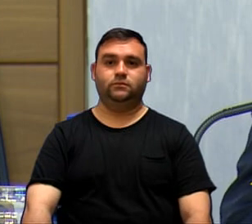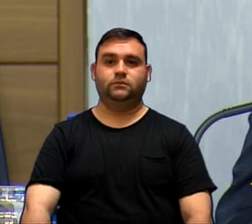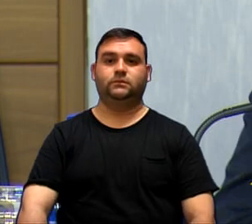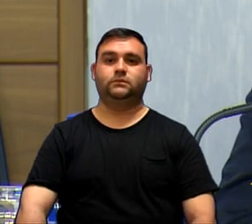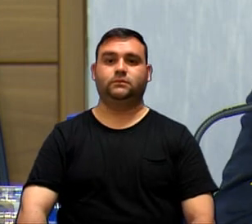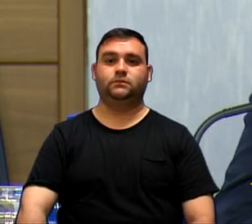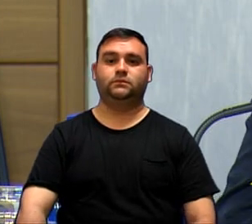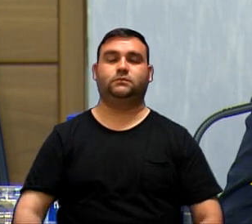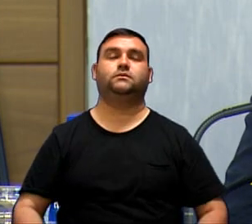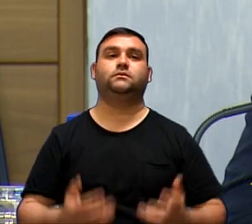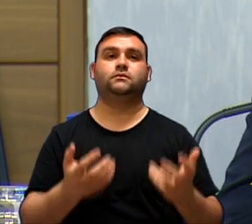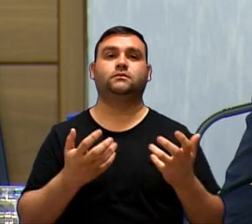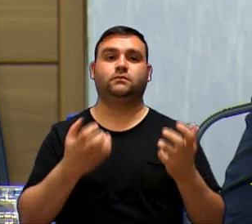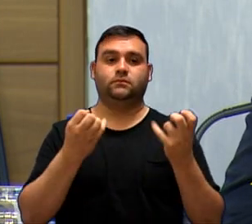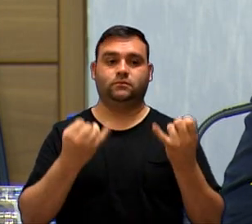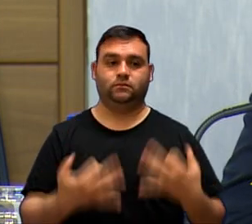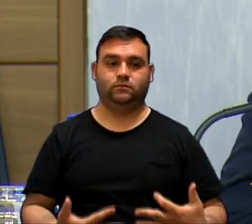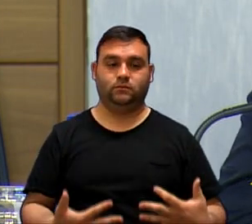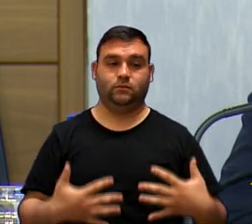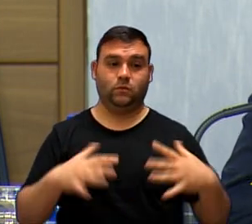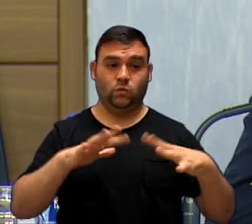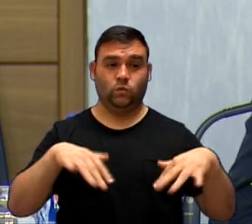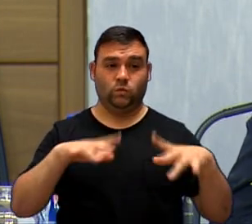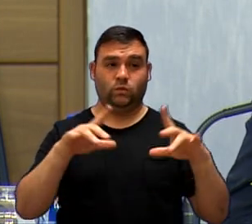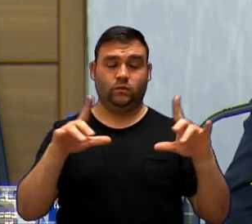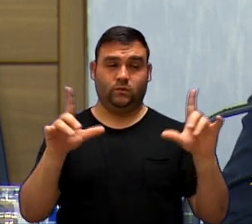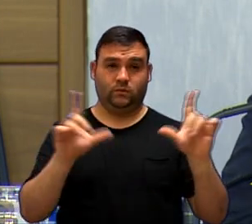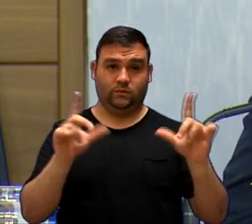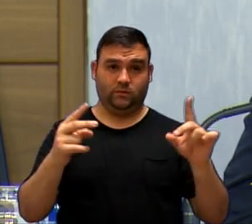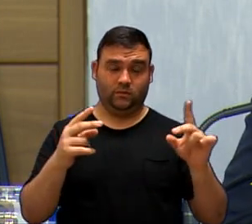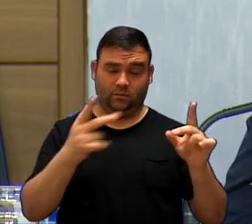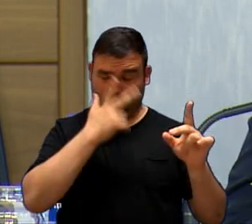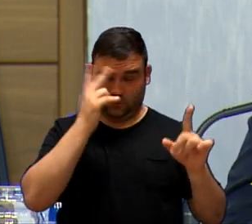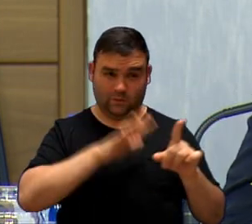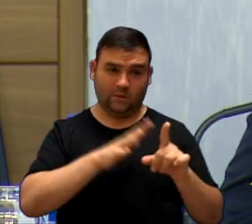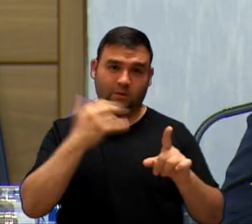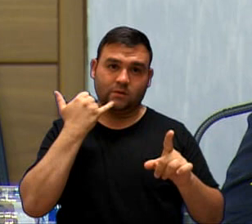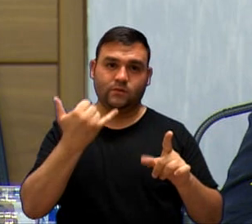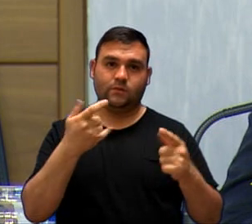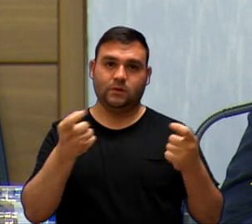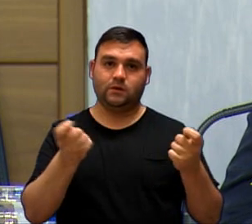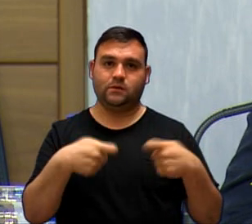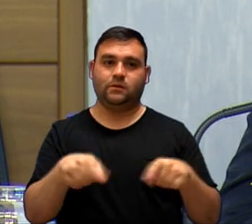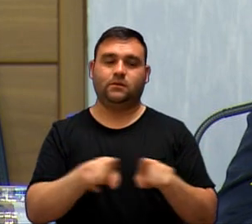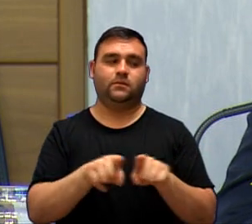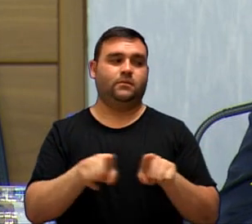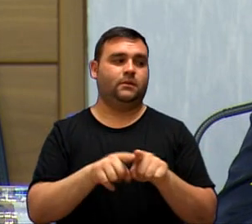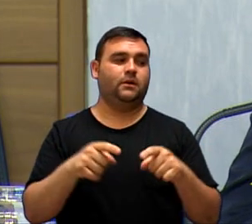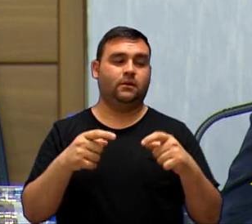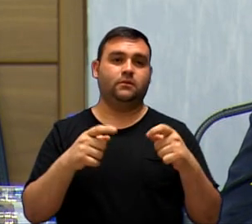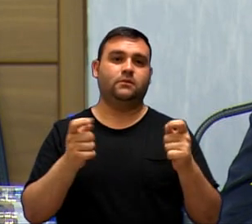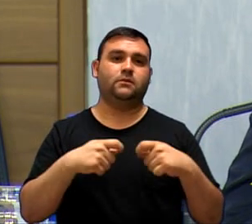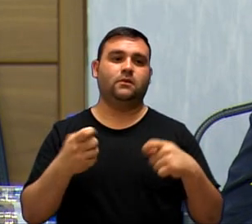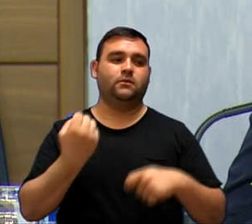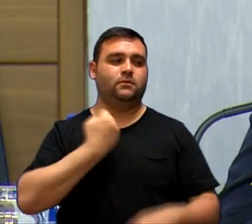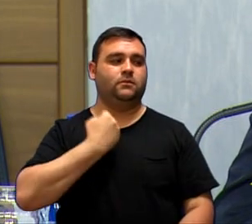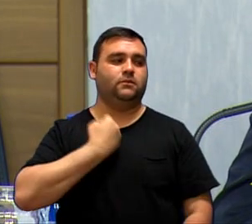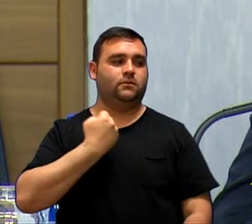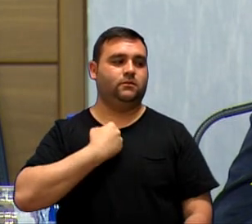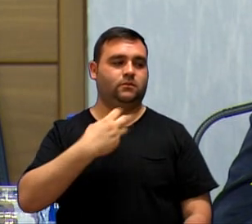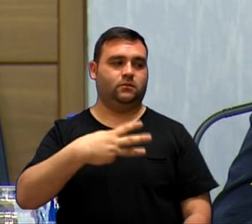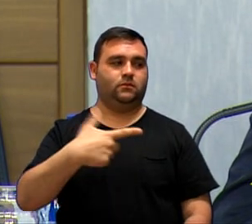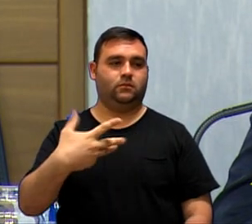quero deixar claro para a população que nos assiste que quem quiser participar também por telefone tem essa possibilidade. O telefone